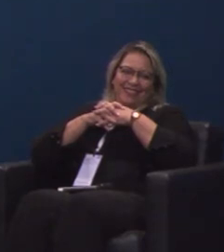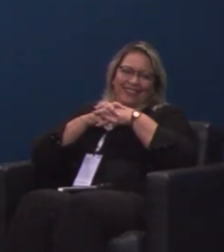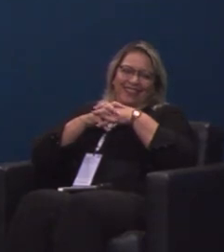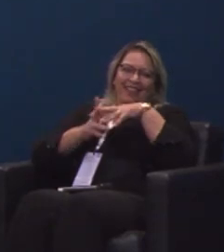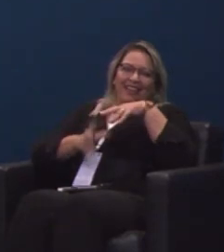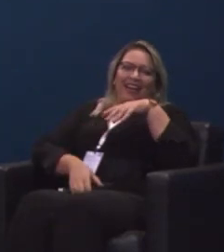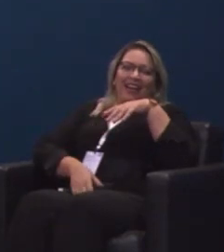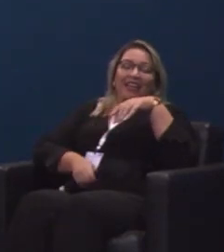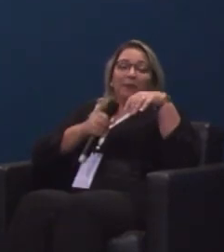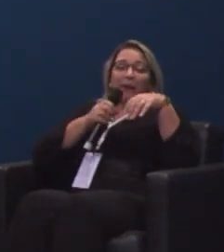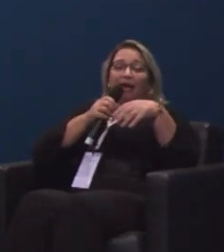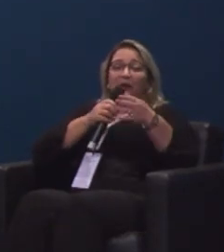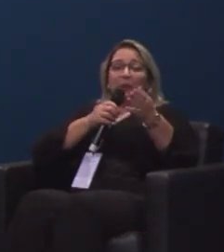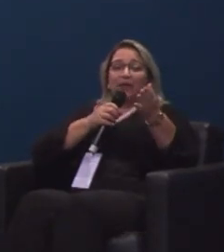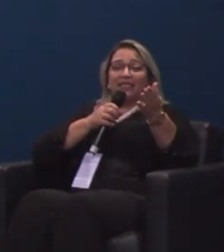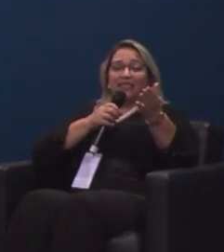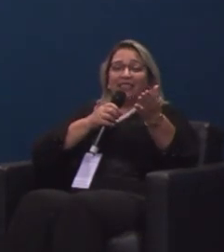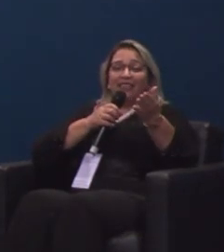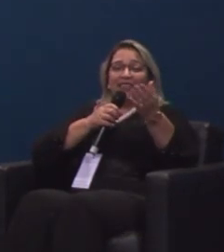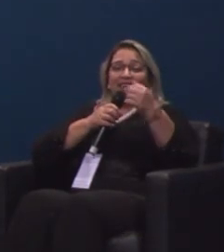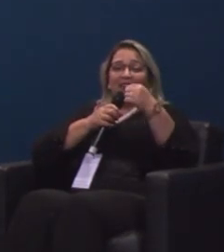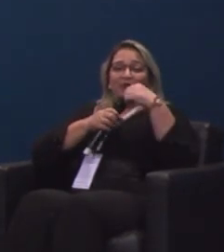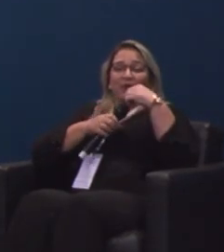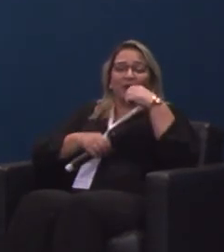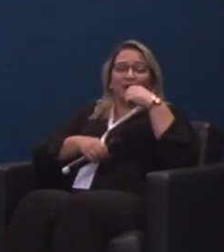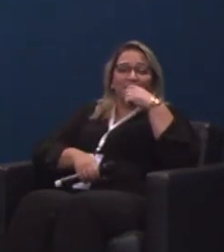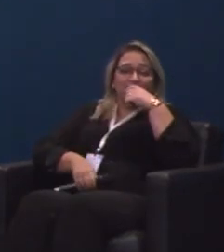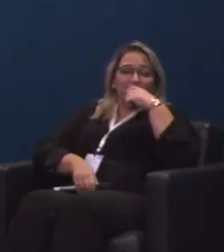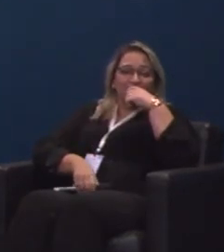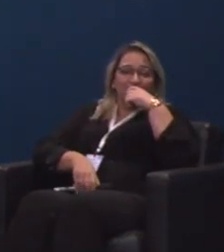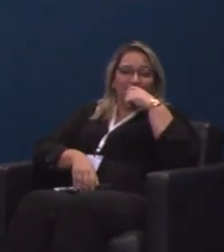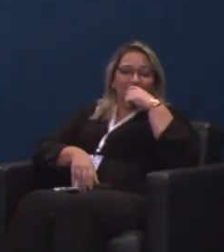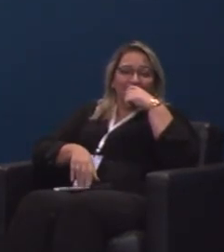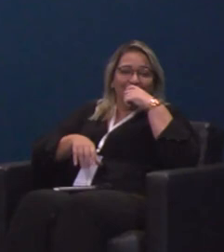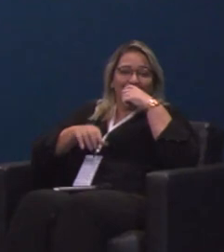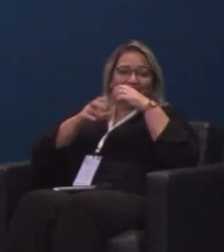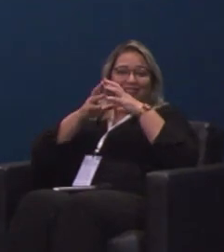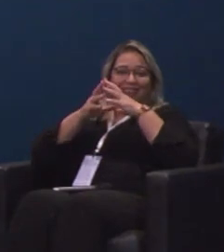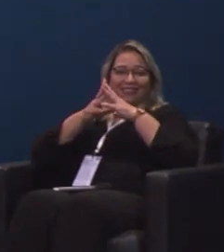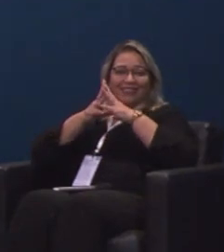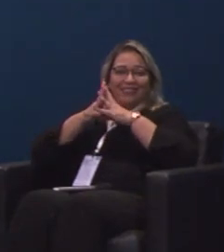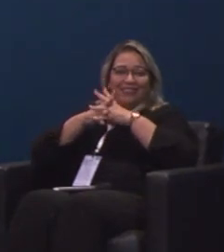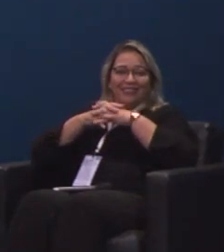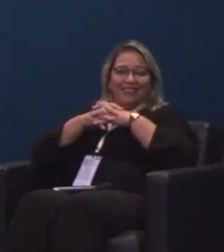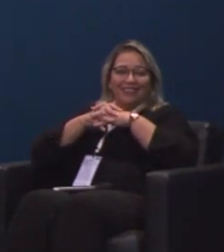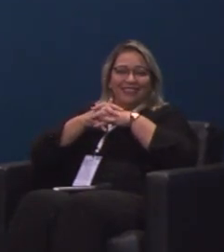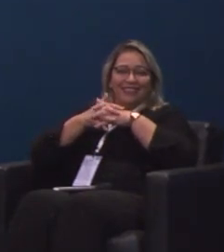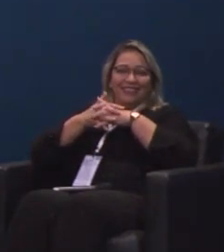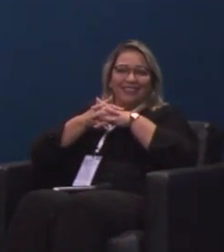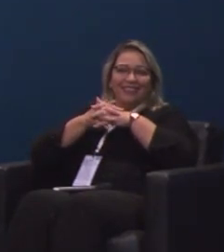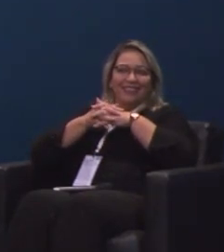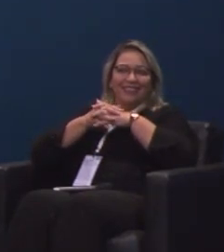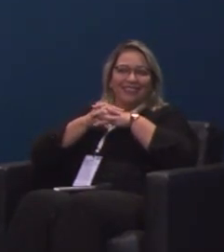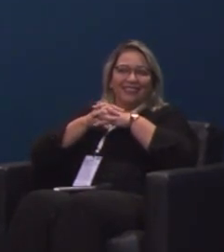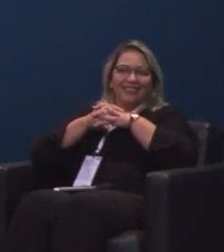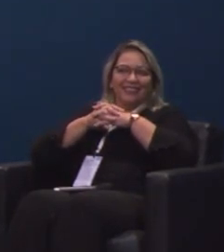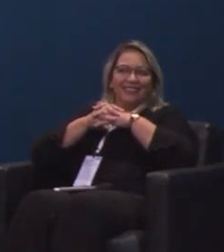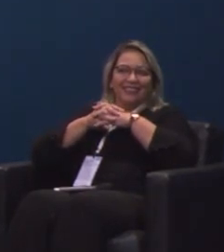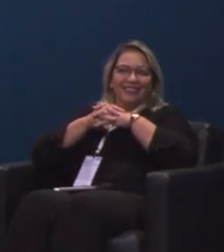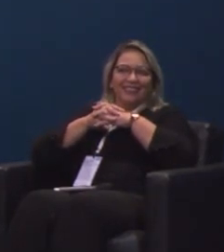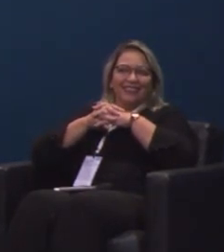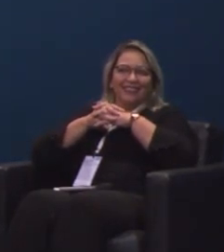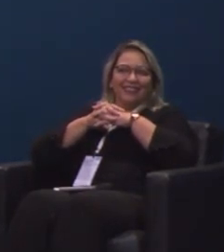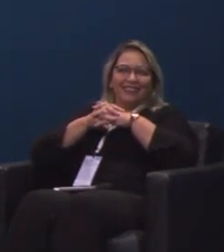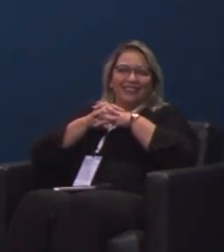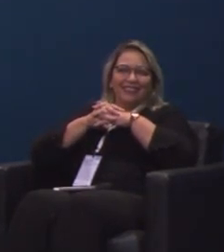é emocionante. Ainda pegaram o presidente e tiraram foto. É. Ótimo, parabéns. Mas não se preocupe, né? A gratidão